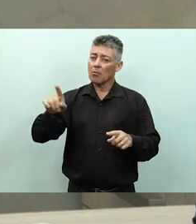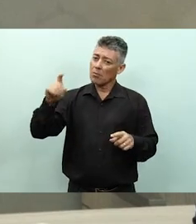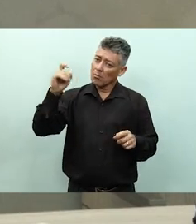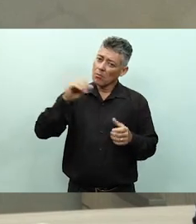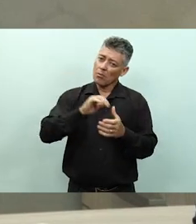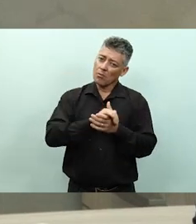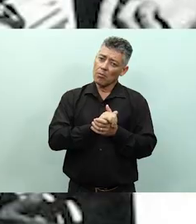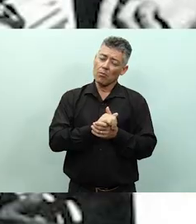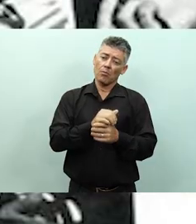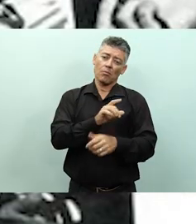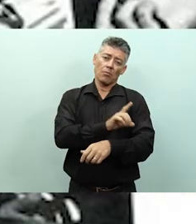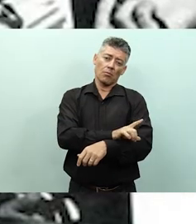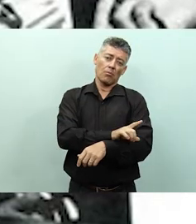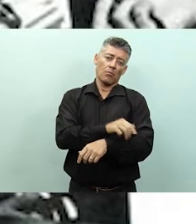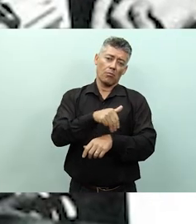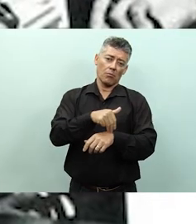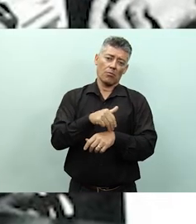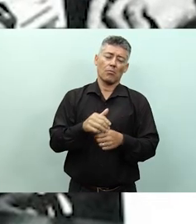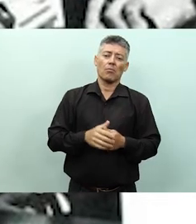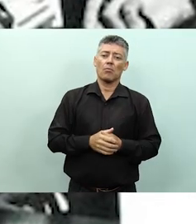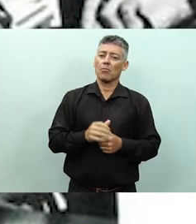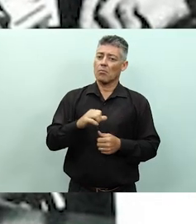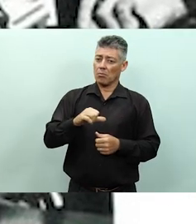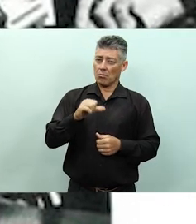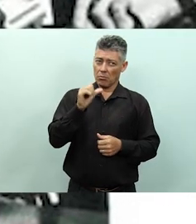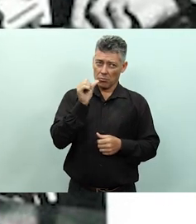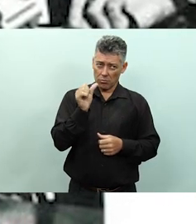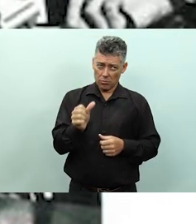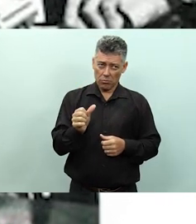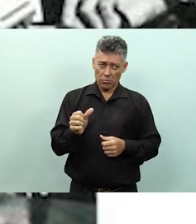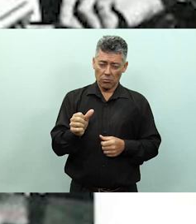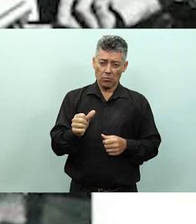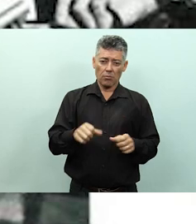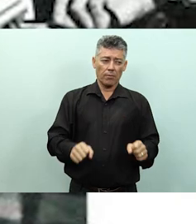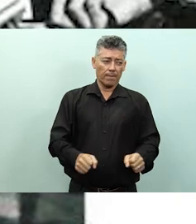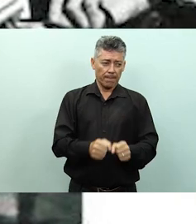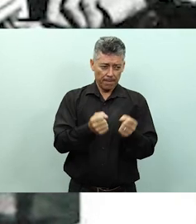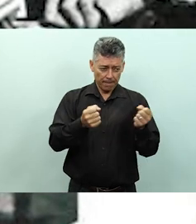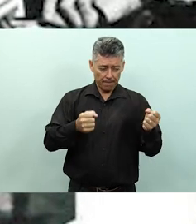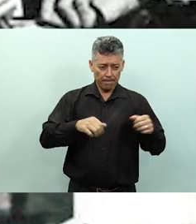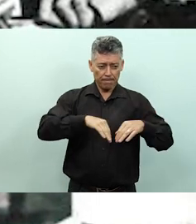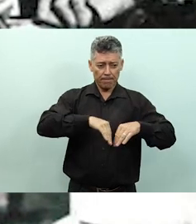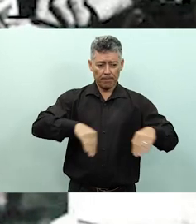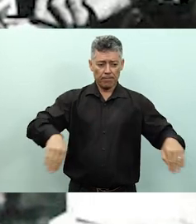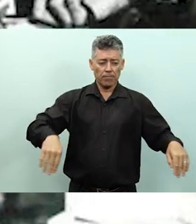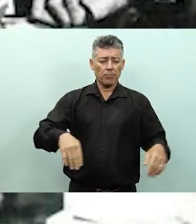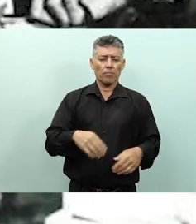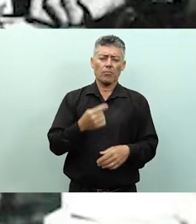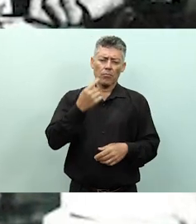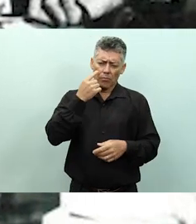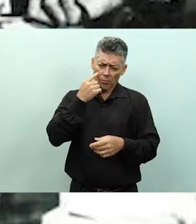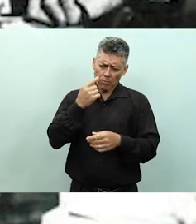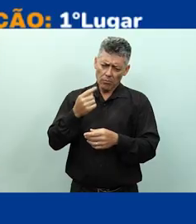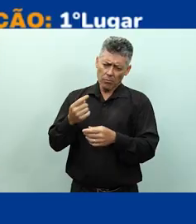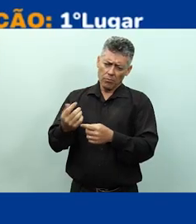ex-marido, Lavoisier Maia. Em 1996, rompida com Aldo Tinoco e contando com o apoio de José Agripino